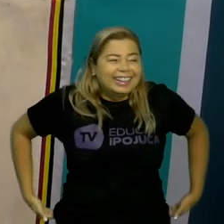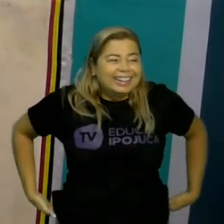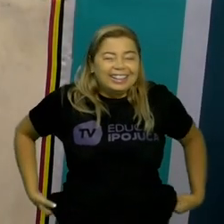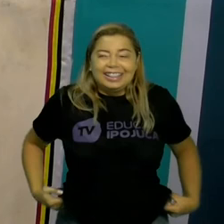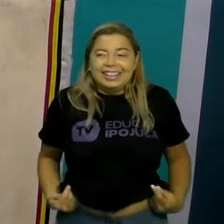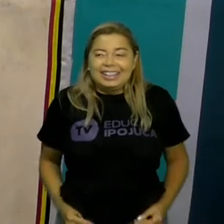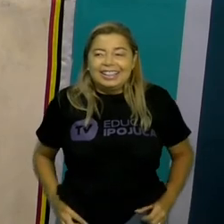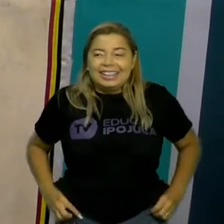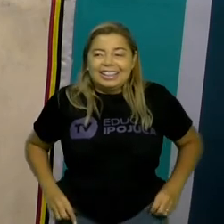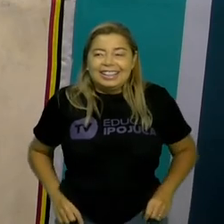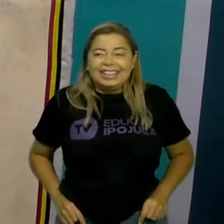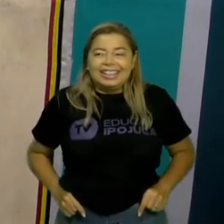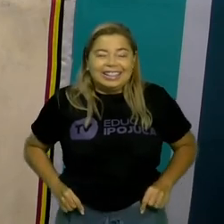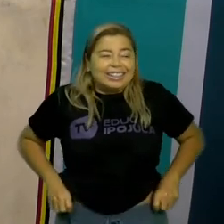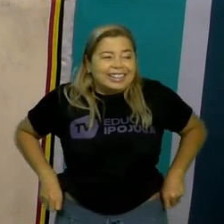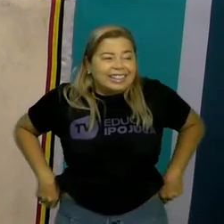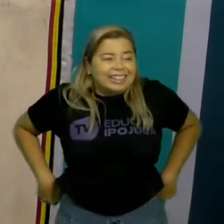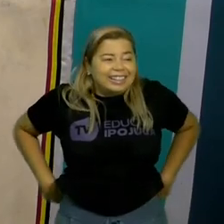Oi?